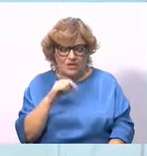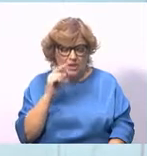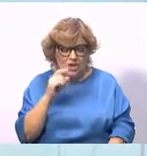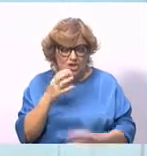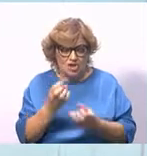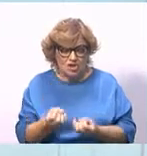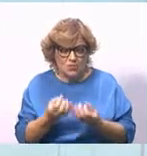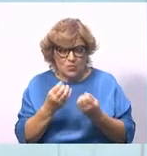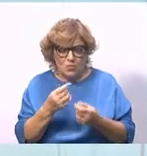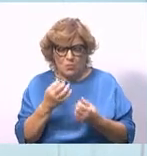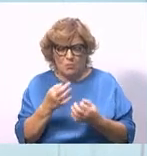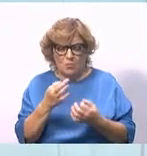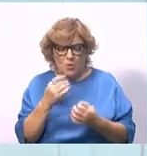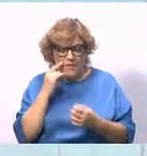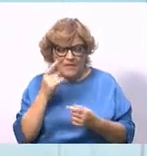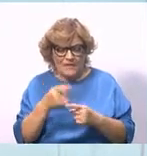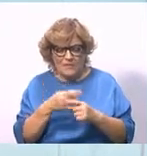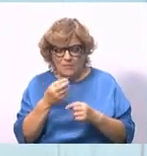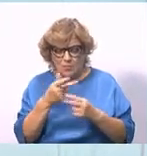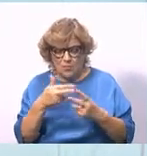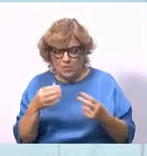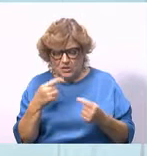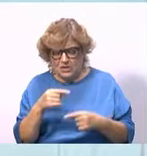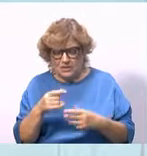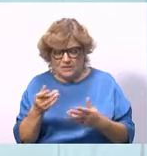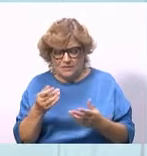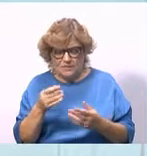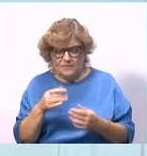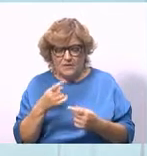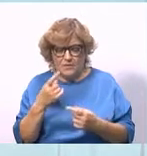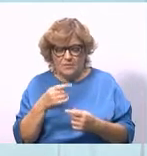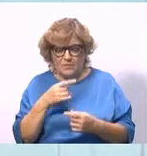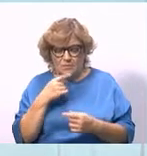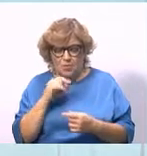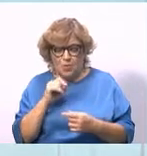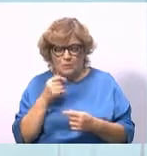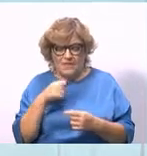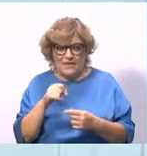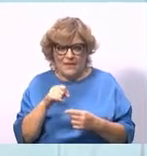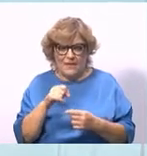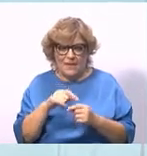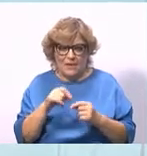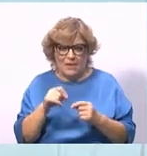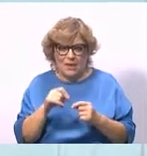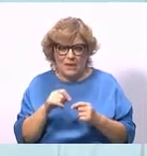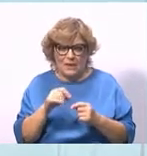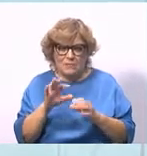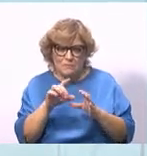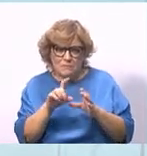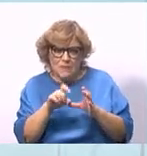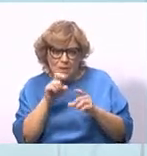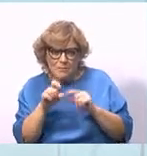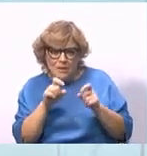própria, há de várias densidades, há de vários tipos de material, que é uma chamada descarga seletiva. O que é que isto